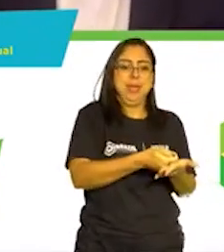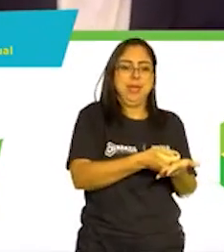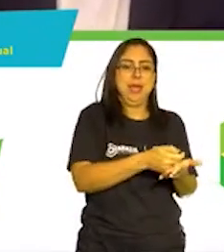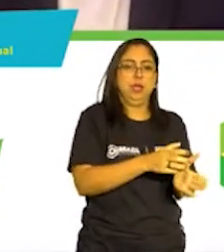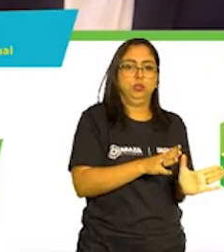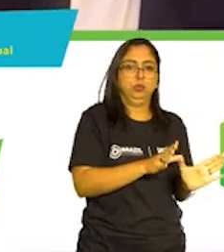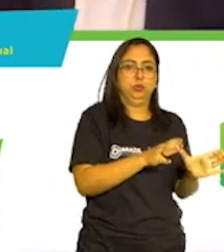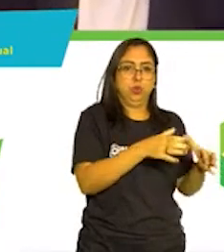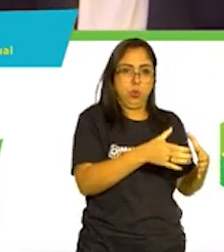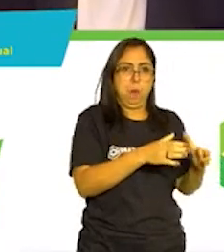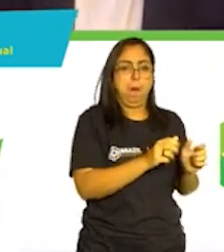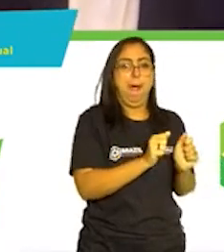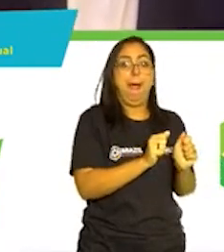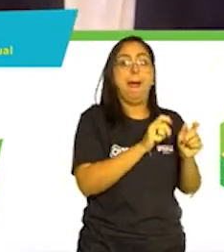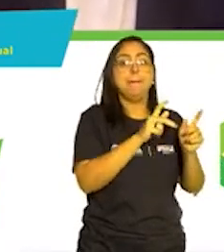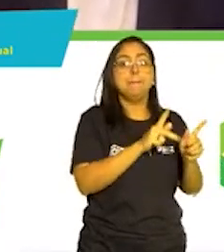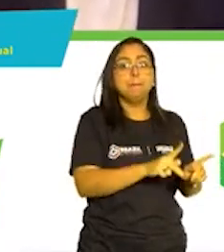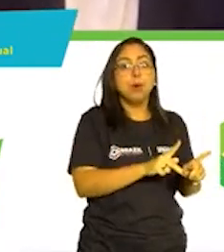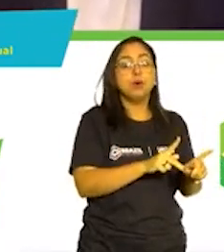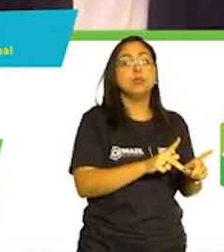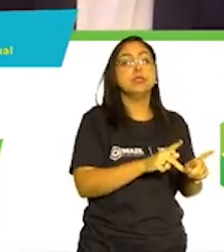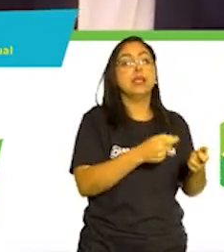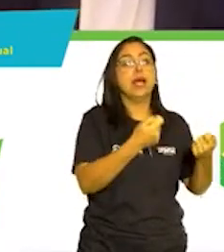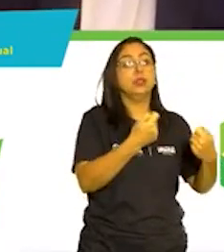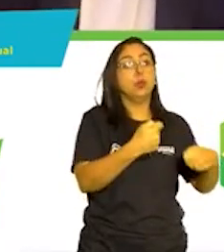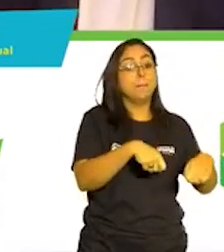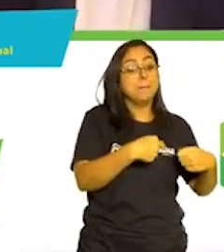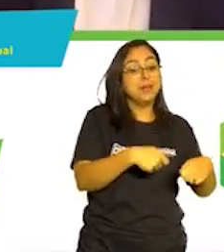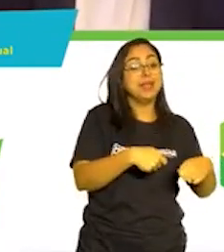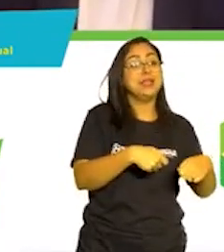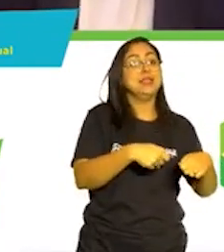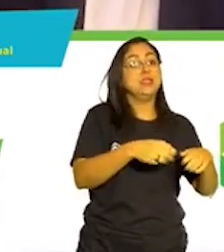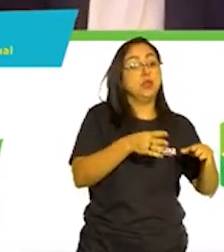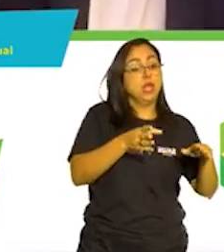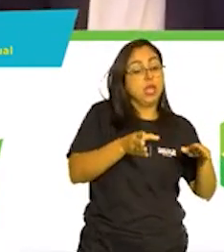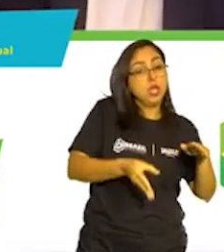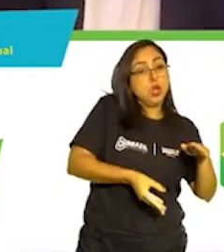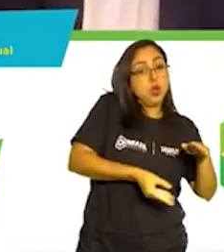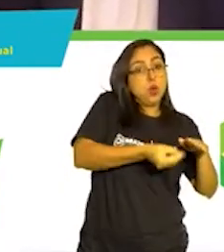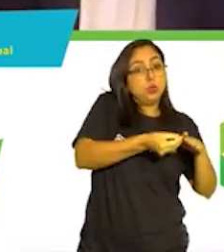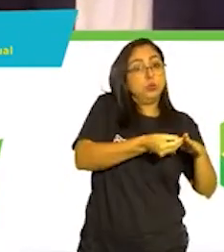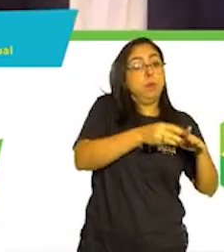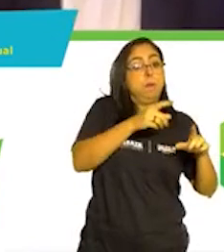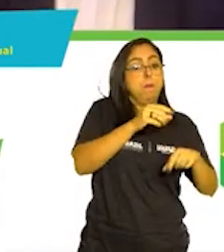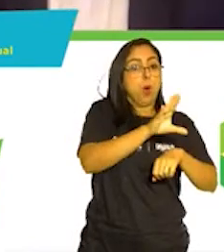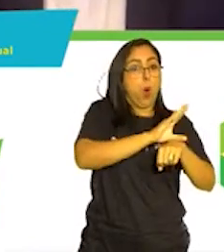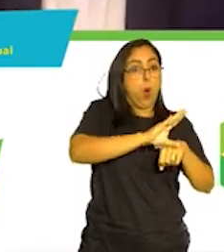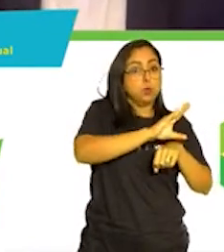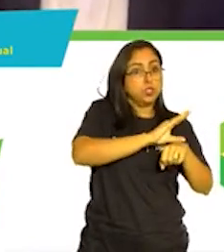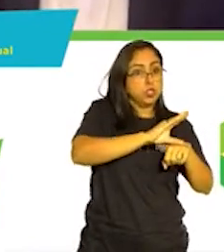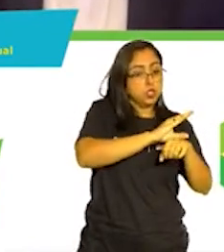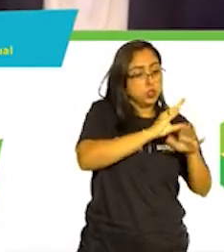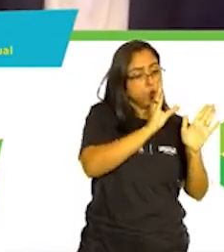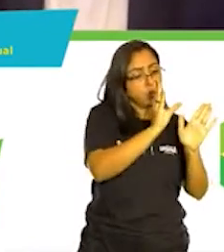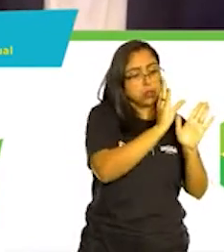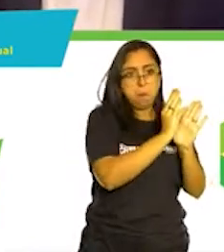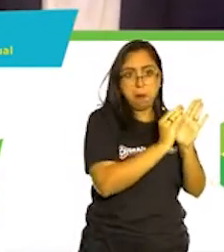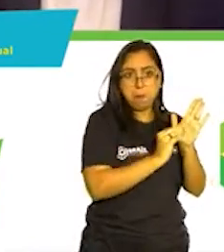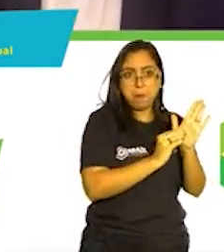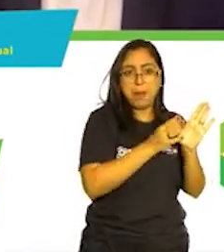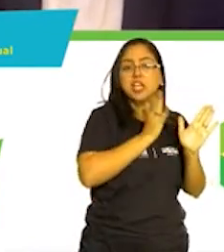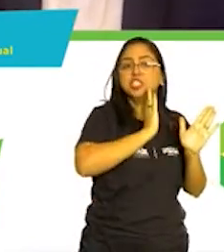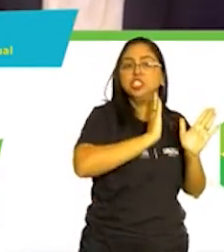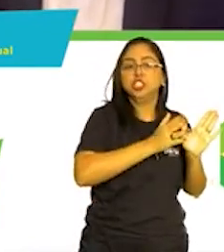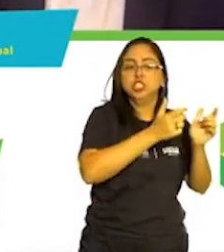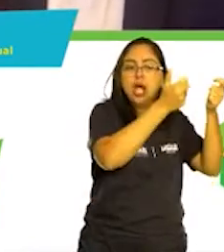área da educação ser incluído no mínimo constitucional de quanto cada estado tem que gastar com a educação. O único estado do Brasil que